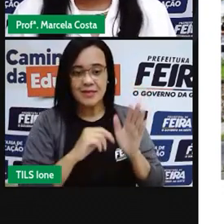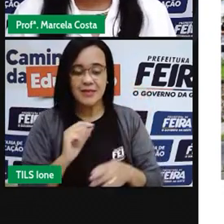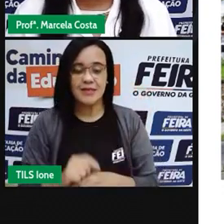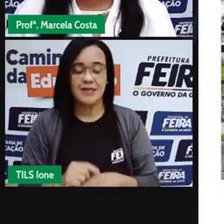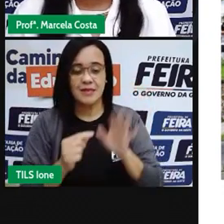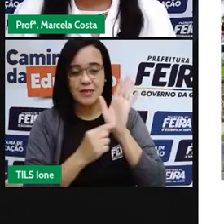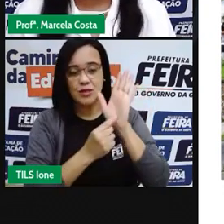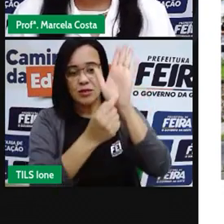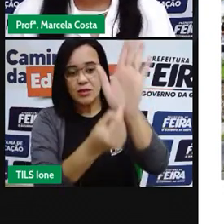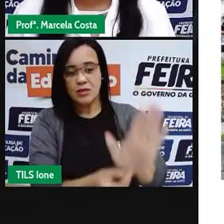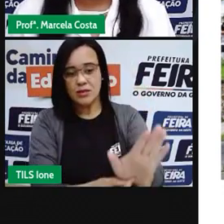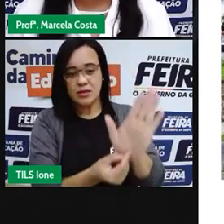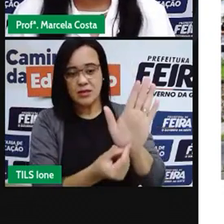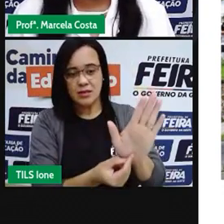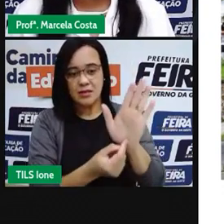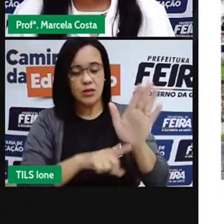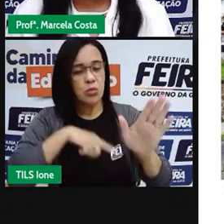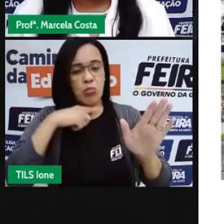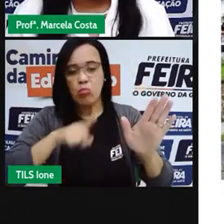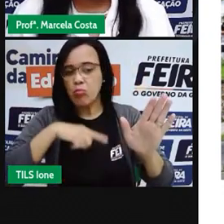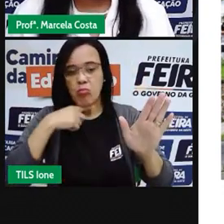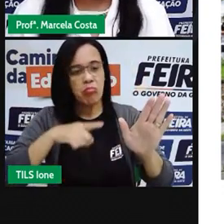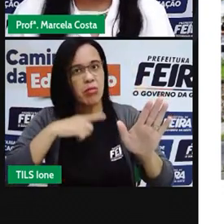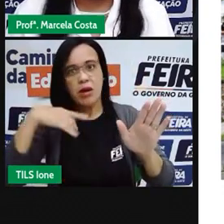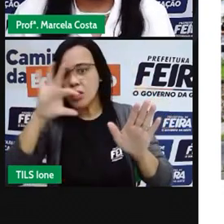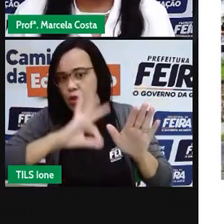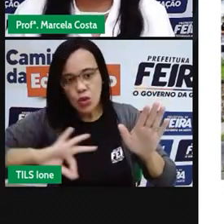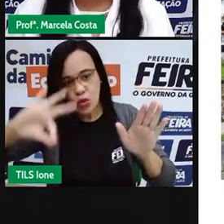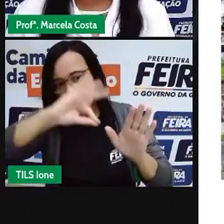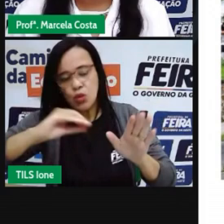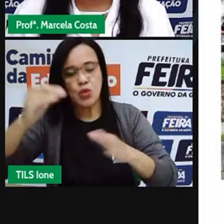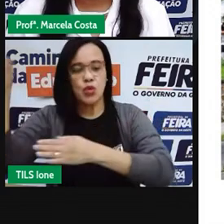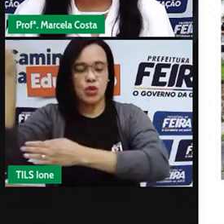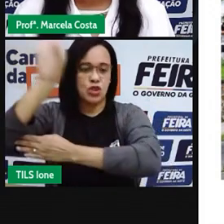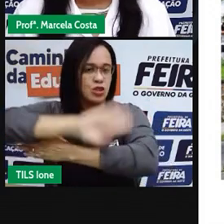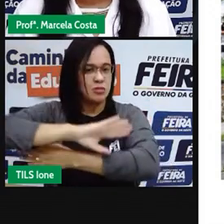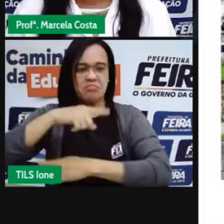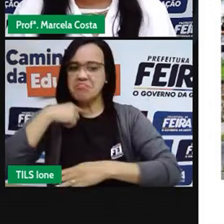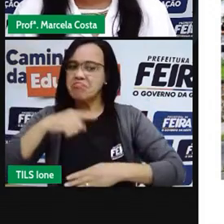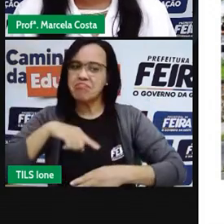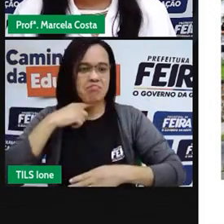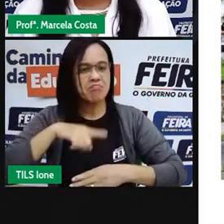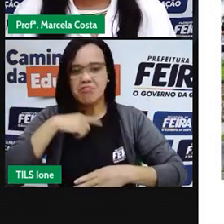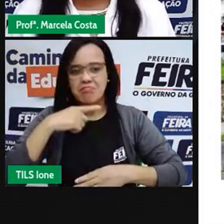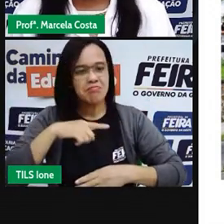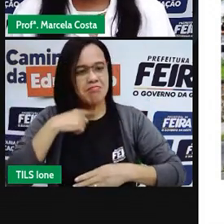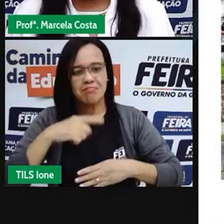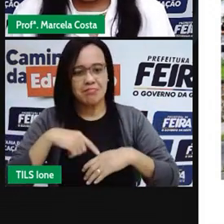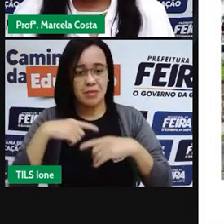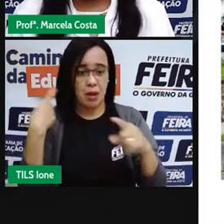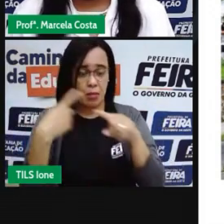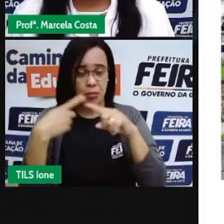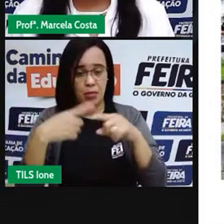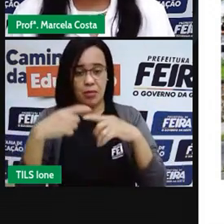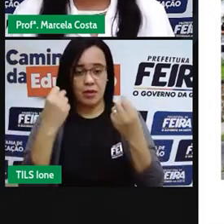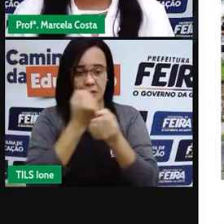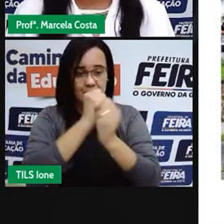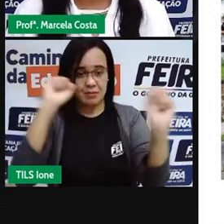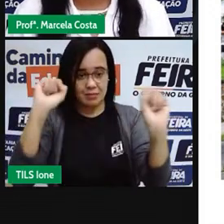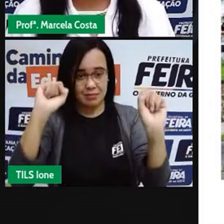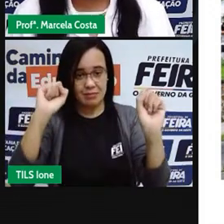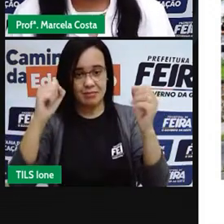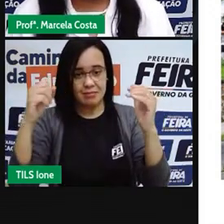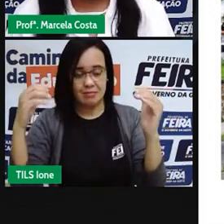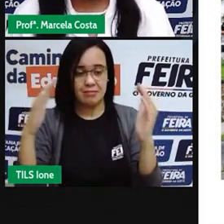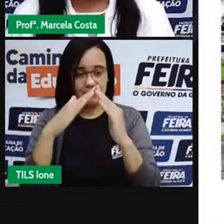Nessa imagem, a gente não consegue ver todas as janelas que tem no casarão olhos d'água. Não consegue